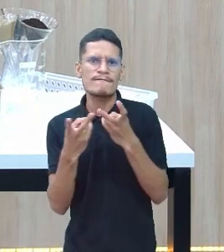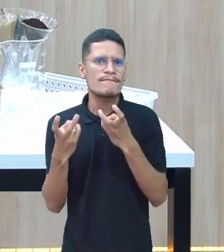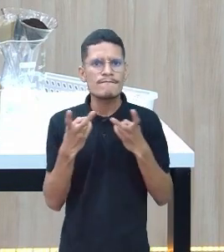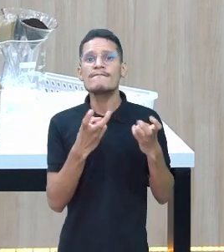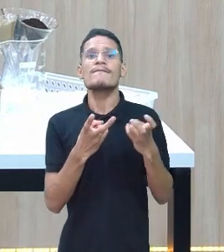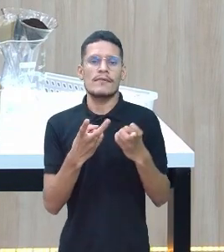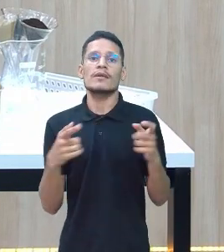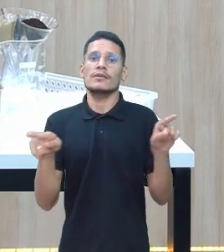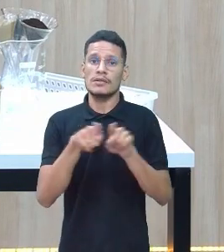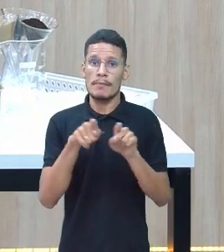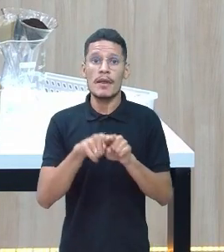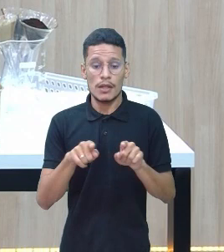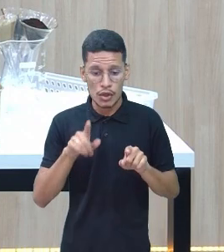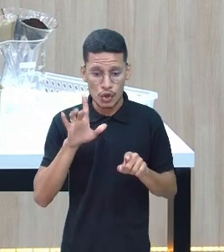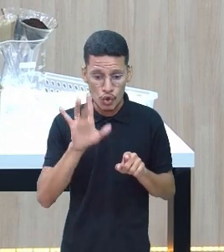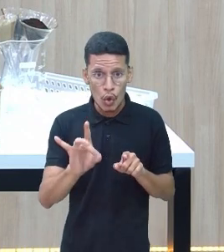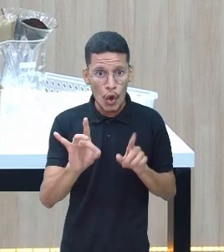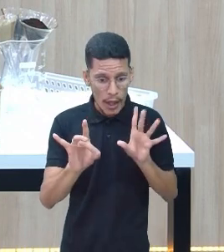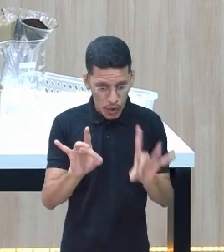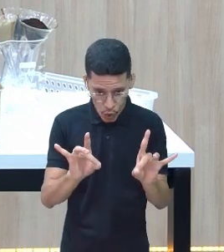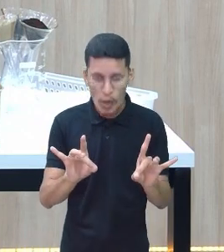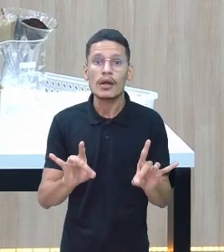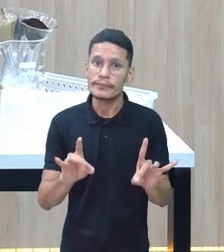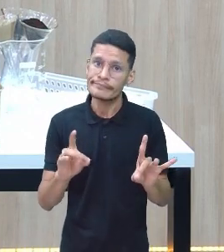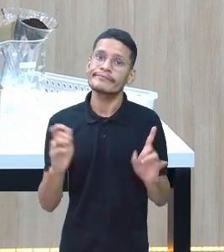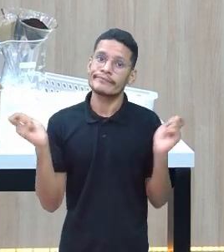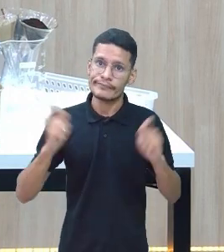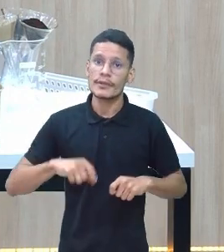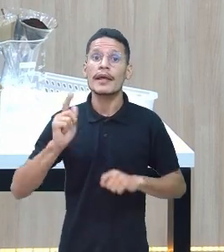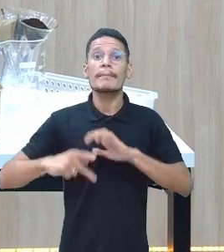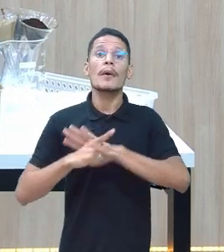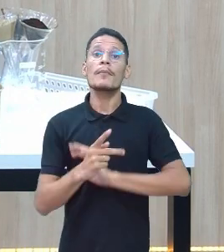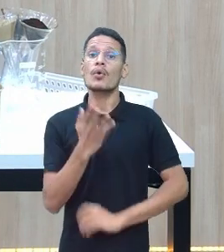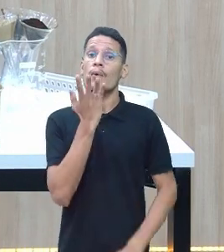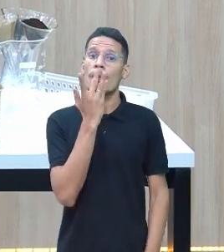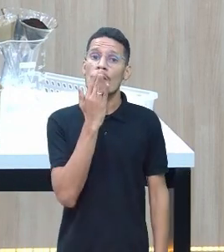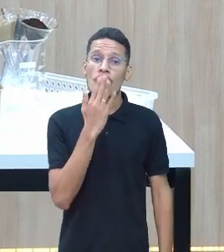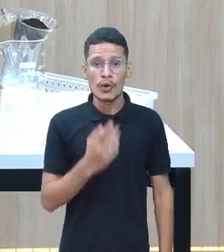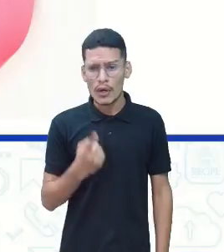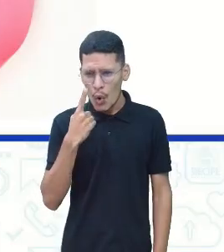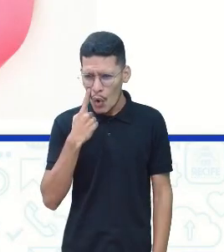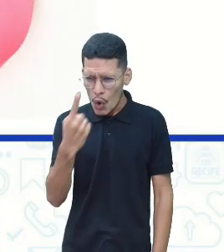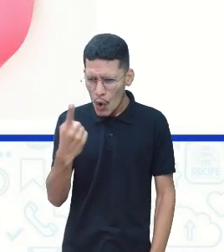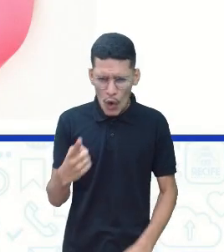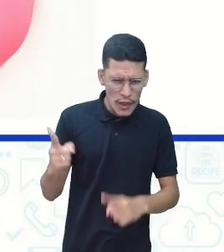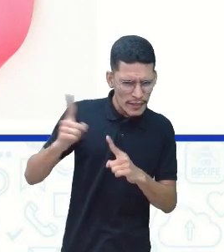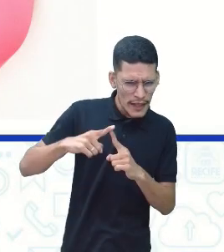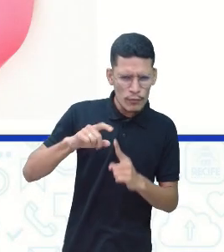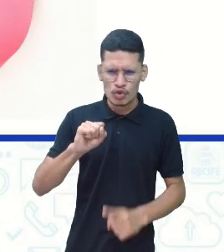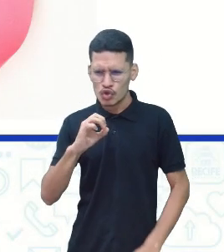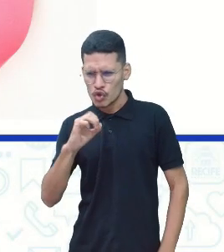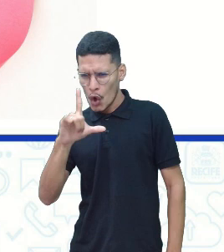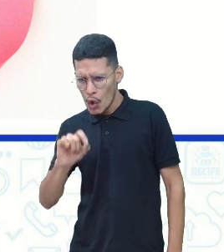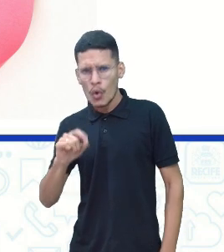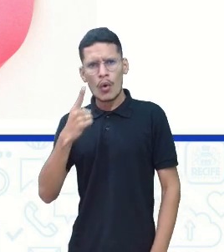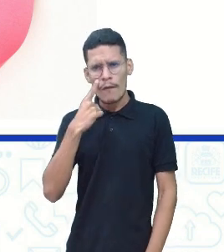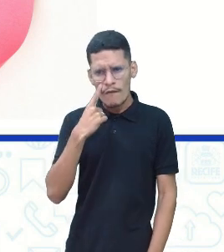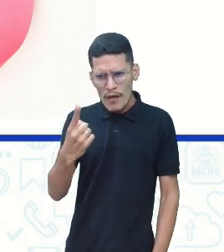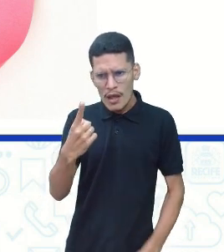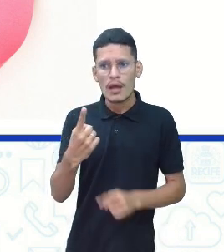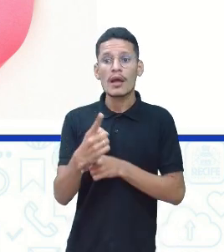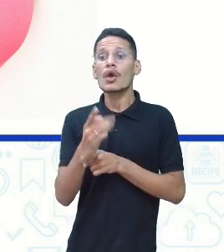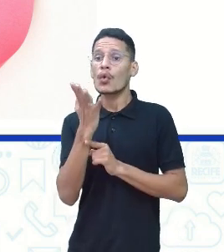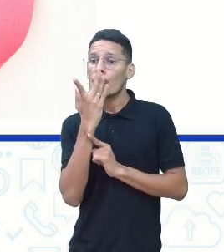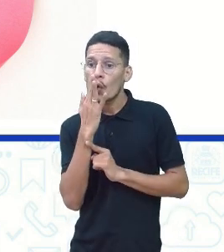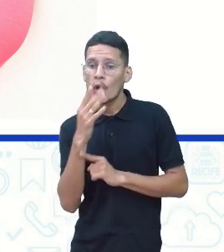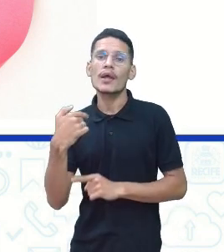olhar e também pegar. Não é isso? É a questão da cor. Quando eu olho para um tipo de solo, através da